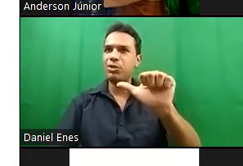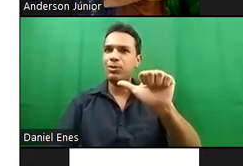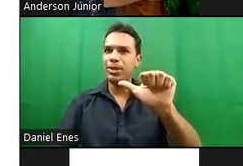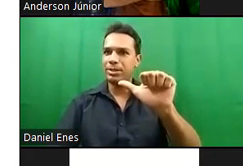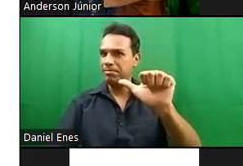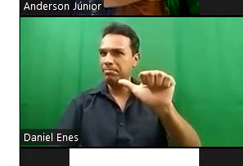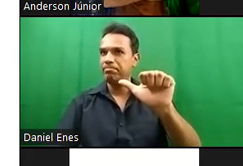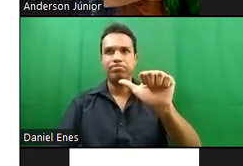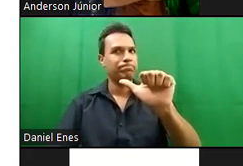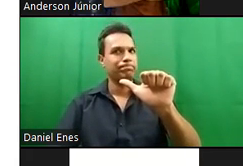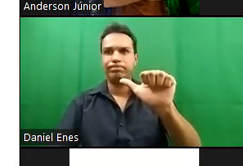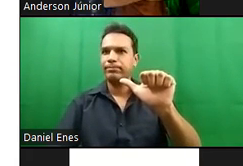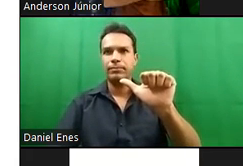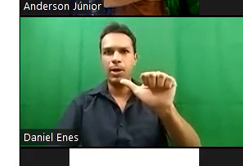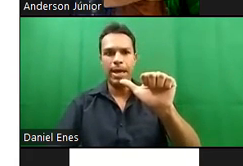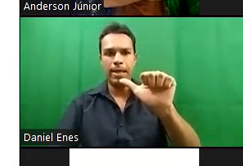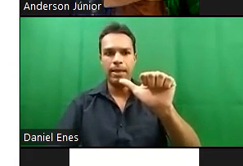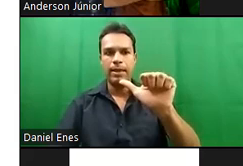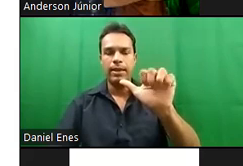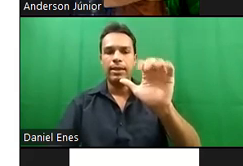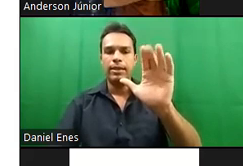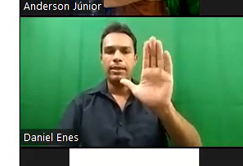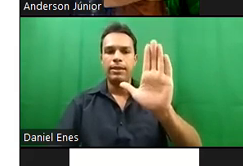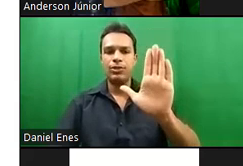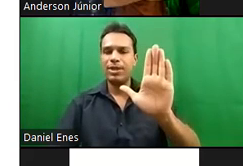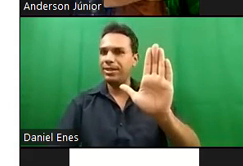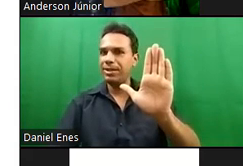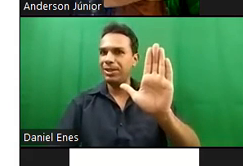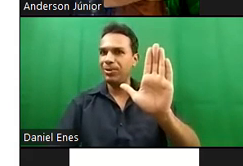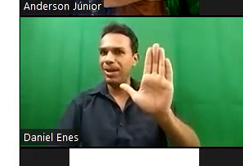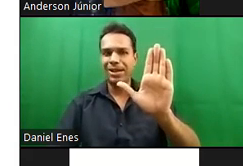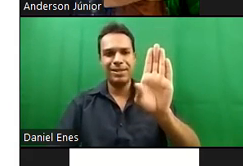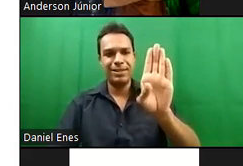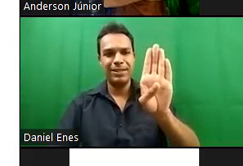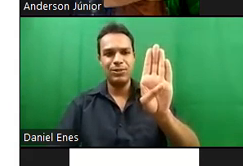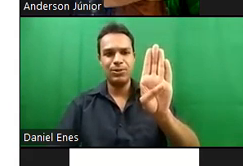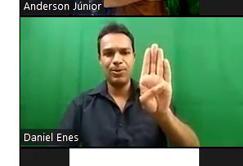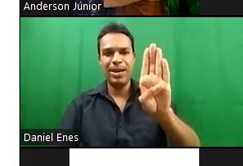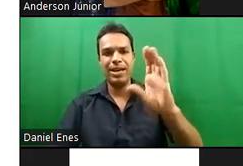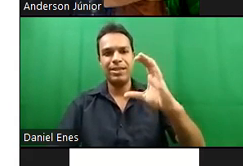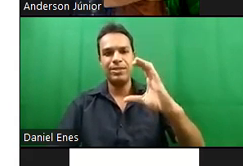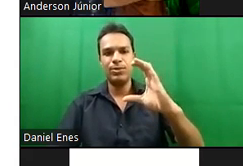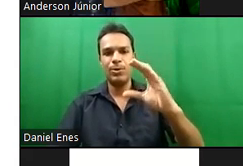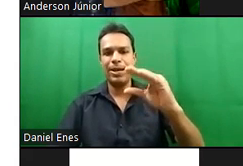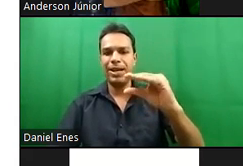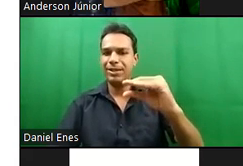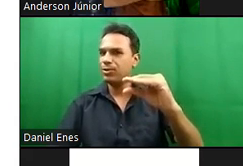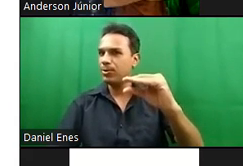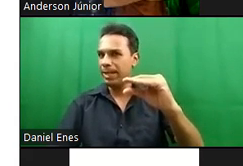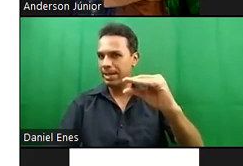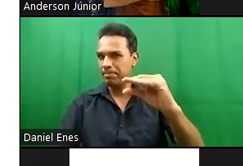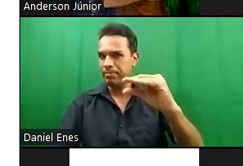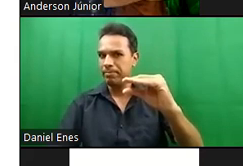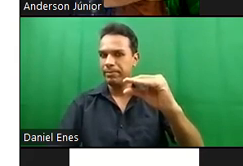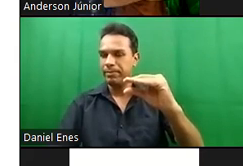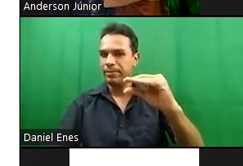a mesma coisa? Não é. Isso aqui também não é. Isso não é, isso não é, isso não